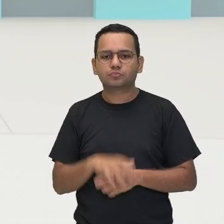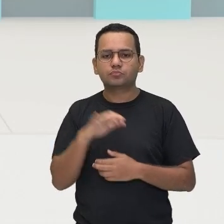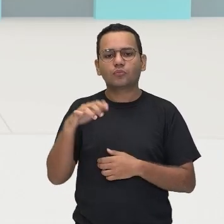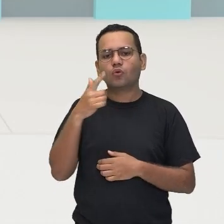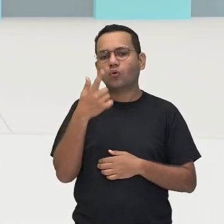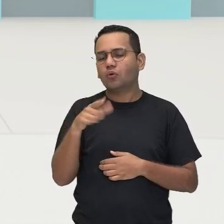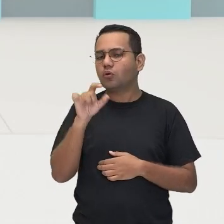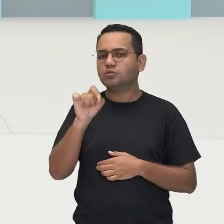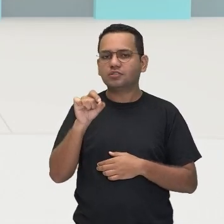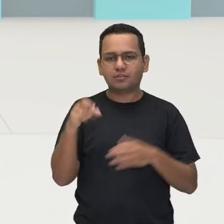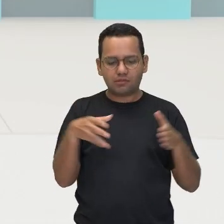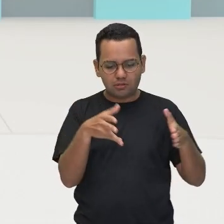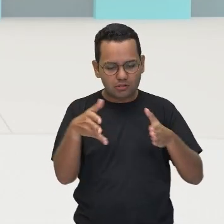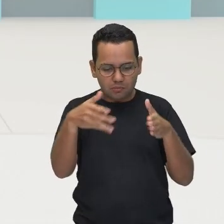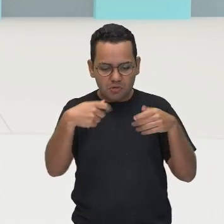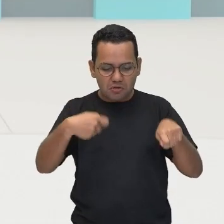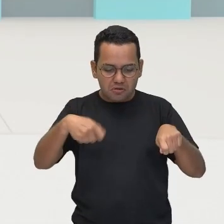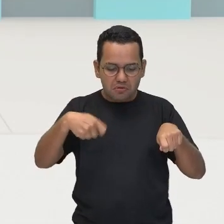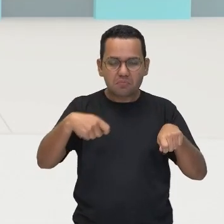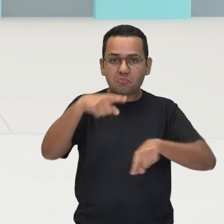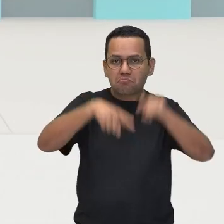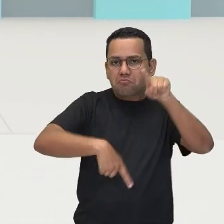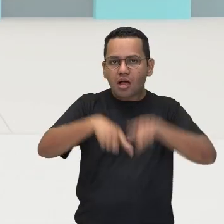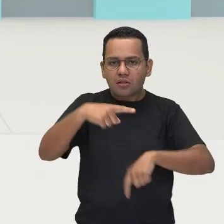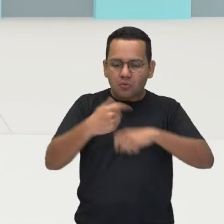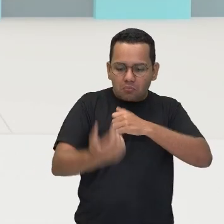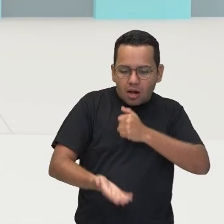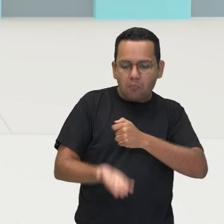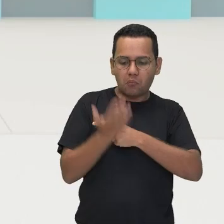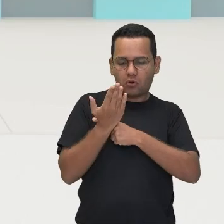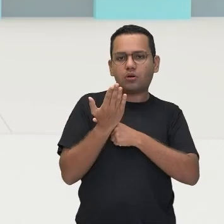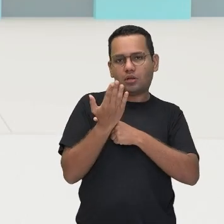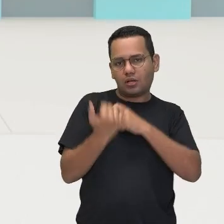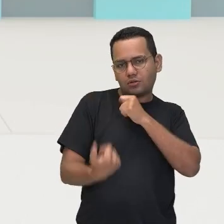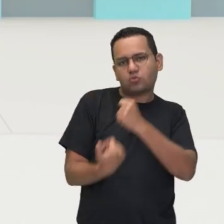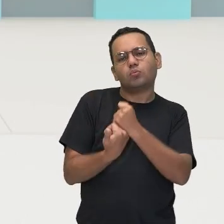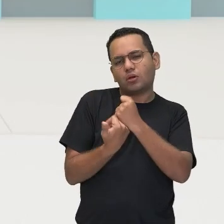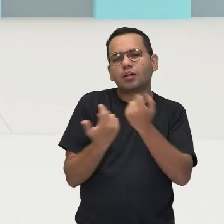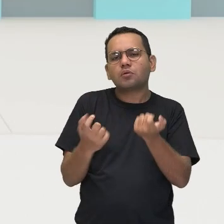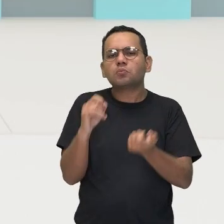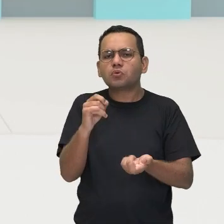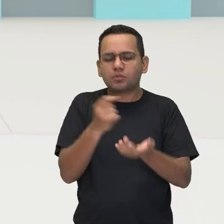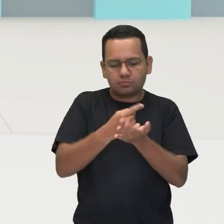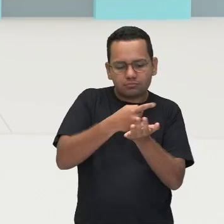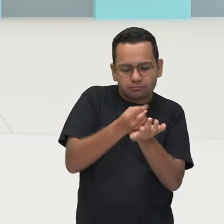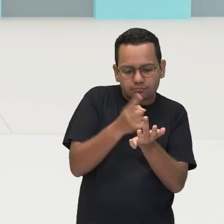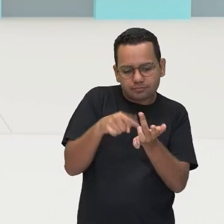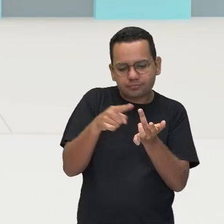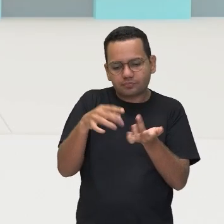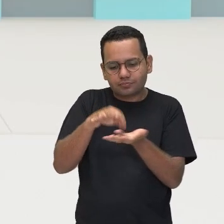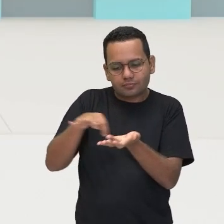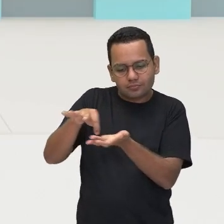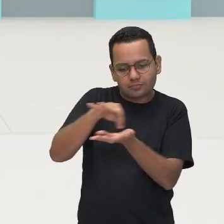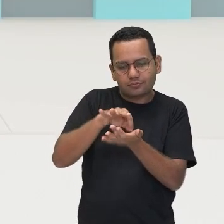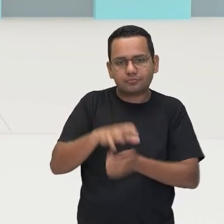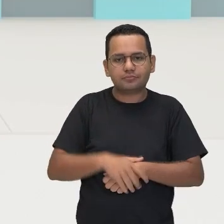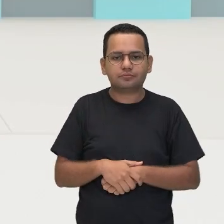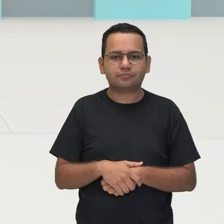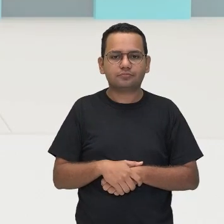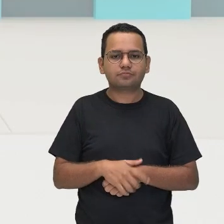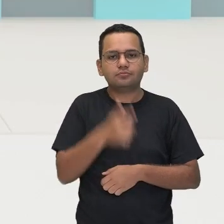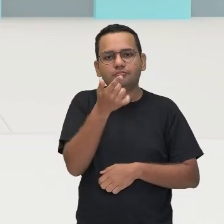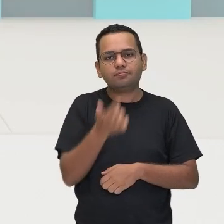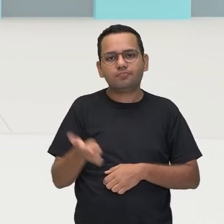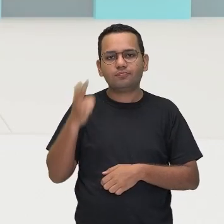orientação né você tem que ter o conhecimento ali da leitura de Bússola de mapas específicos e por fim nós